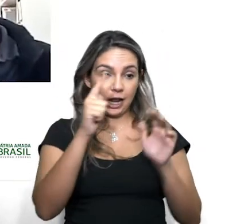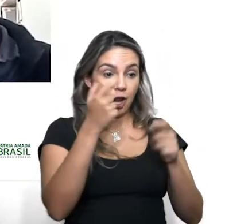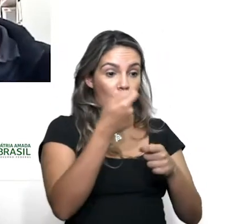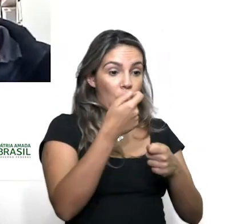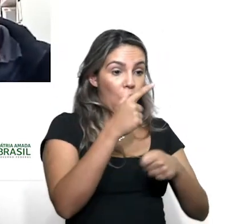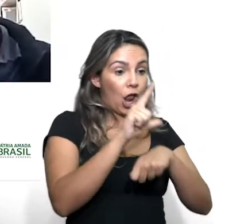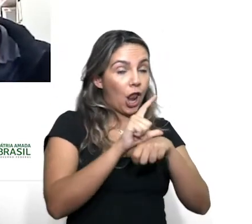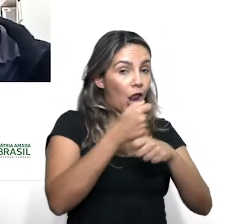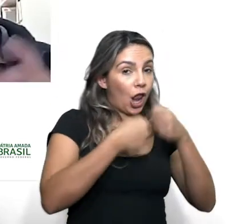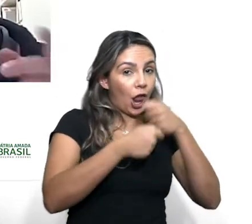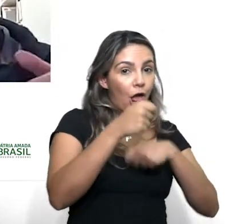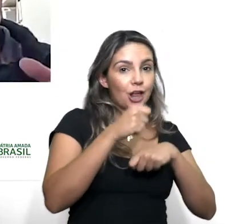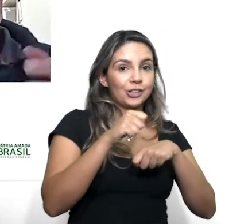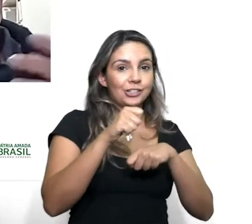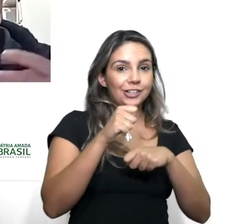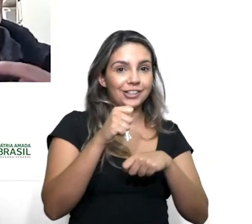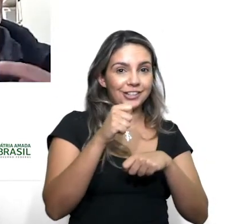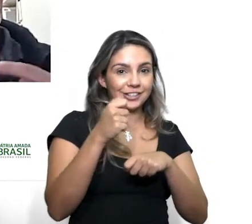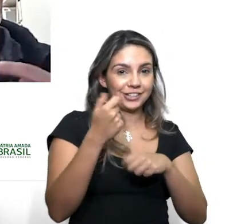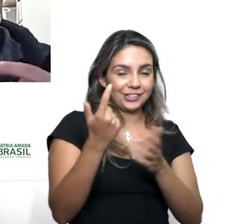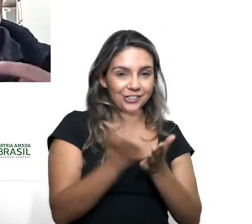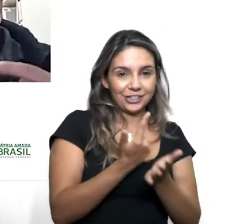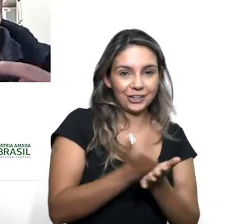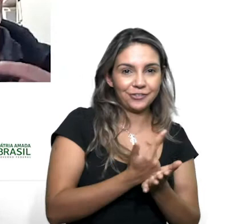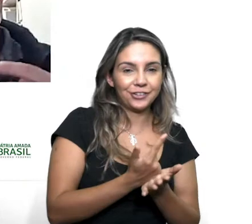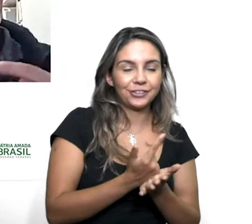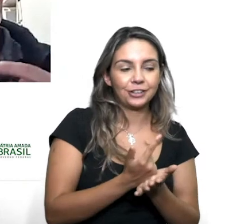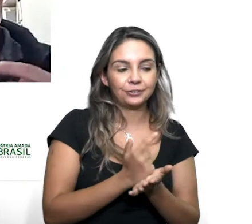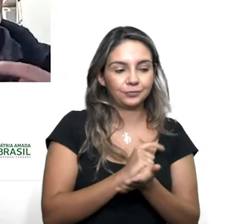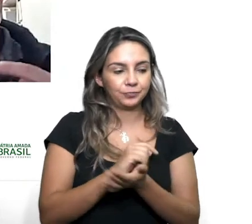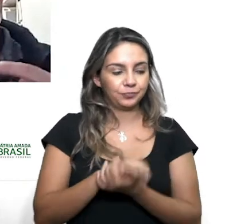Sim. Eu acho que provavelmente é...